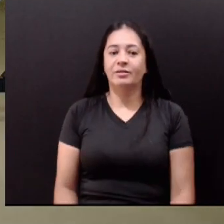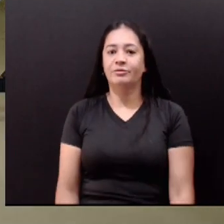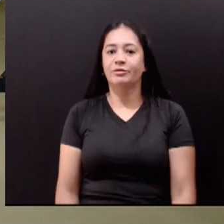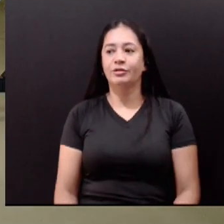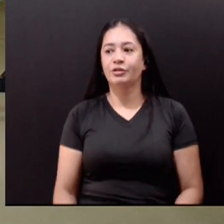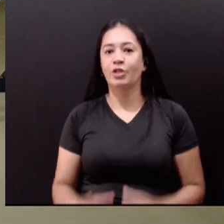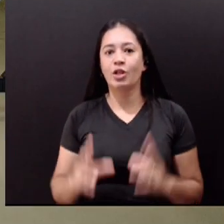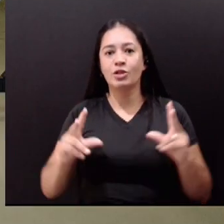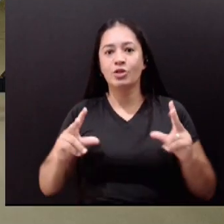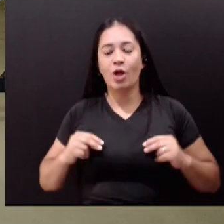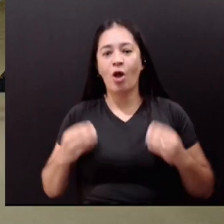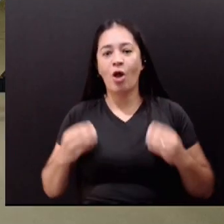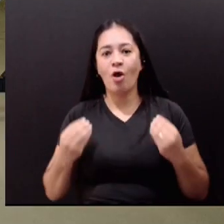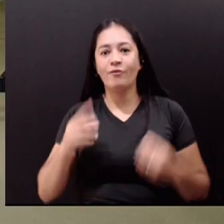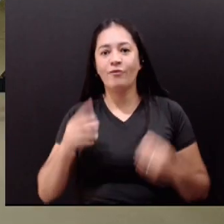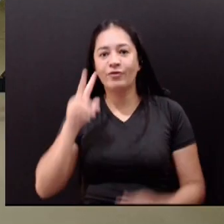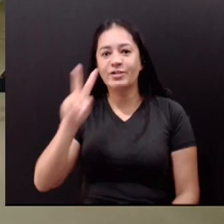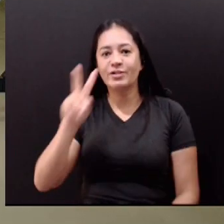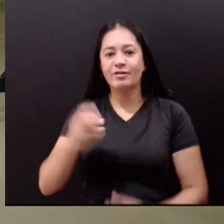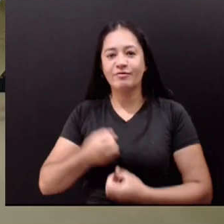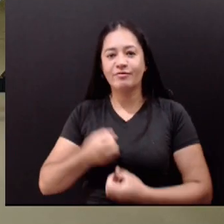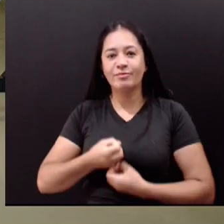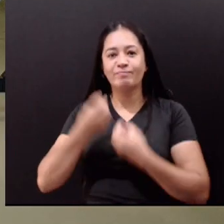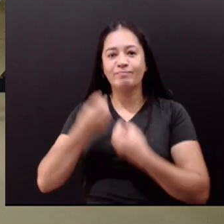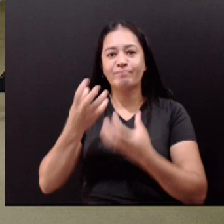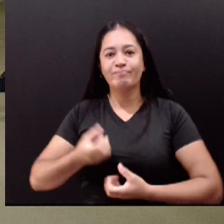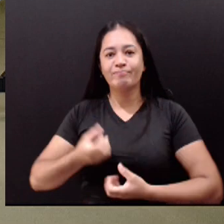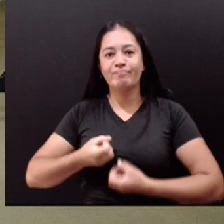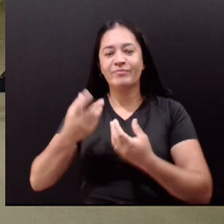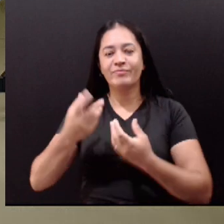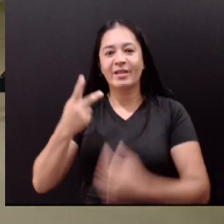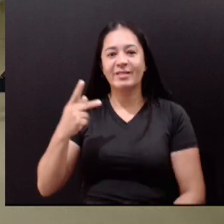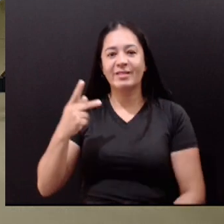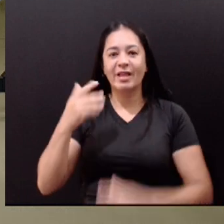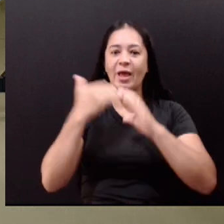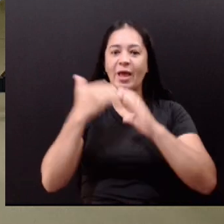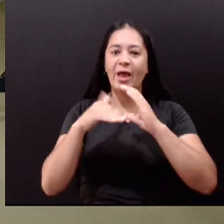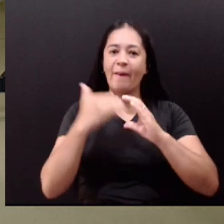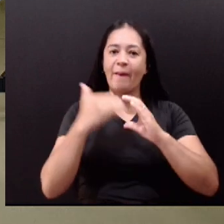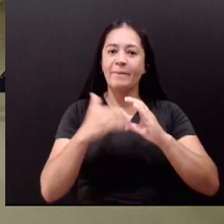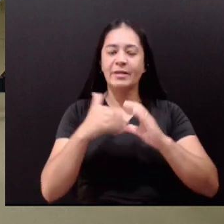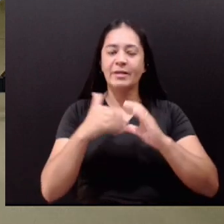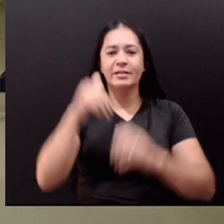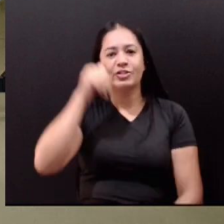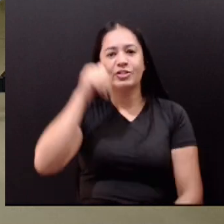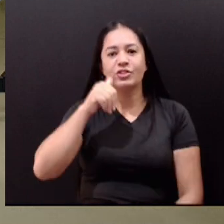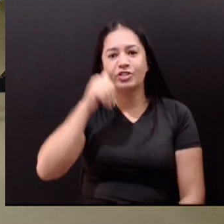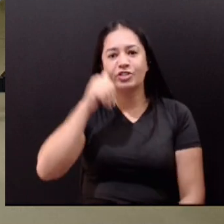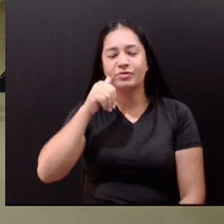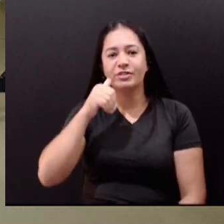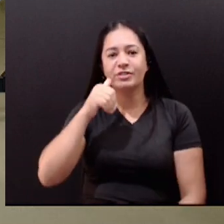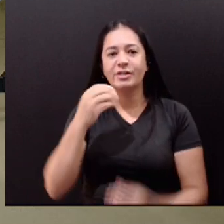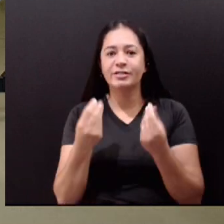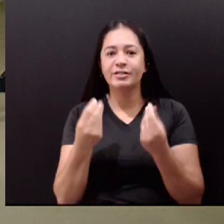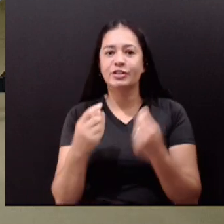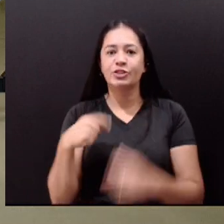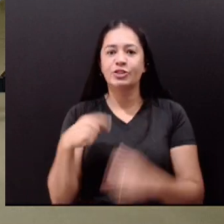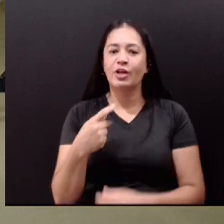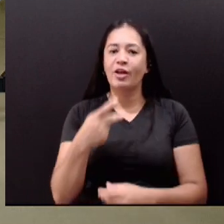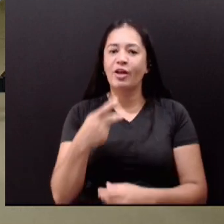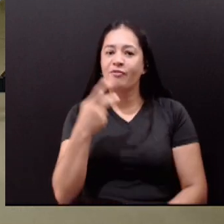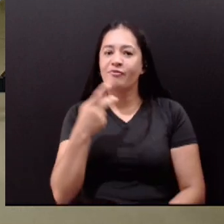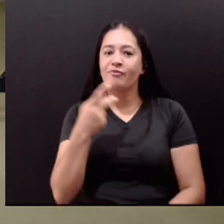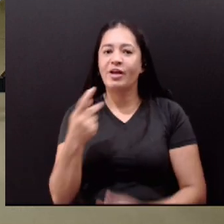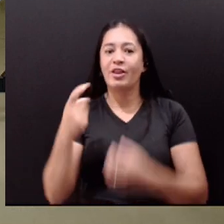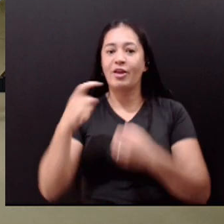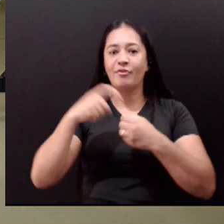o depoimento do Leandro, né? Essa questão aí de mensagens contra mulheres e memes ofensivos é aquela questão que a gente fala, voltando lá para o filme, né?